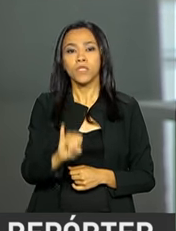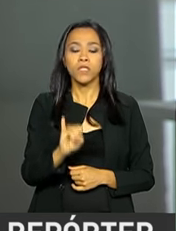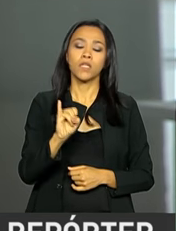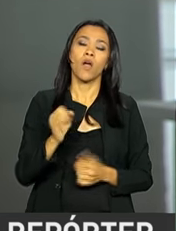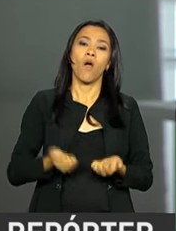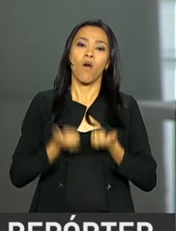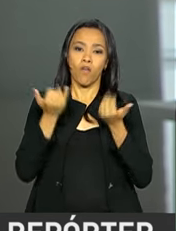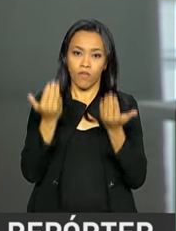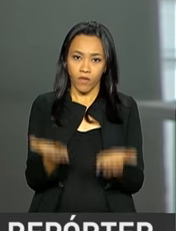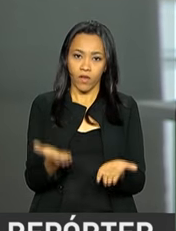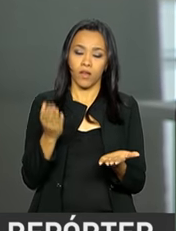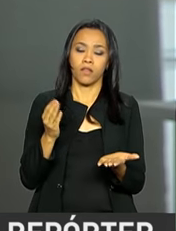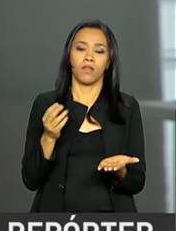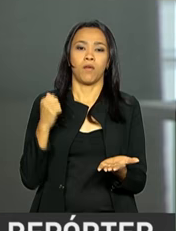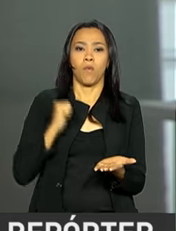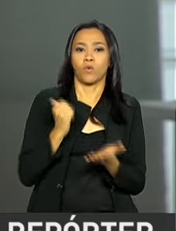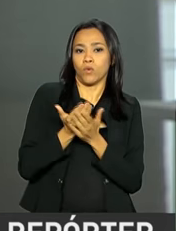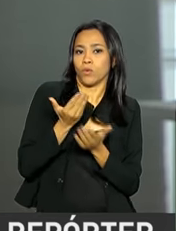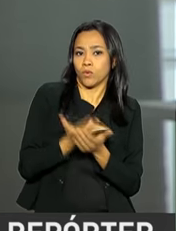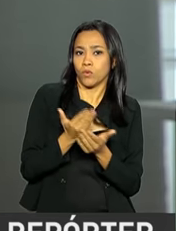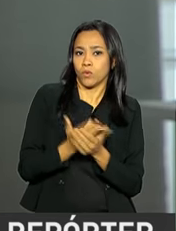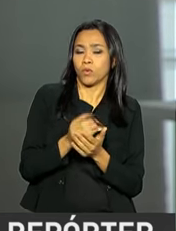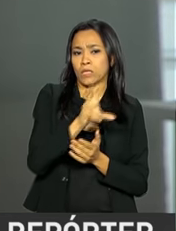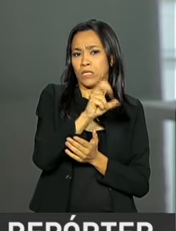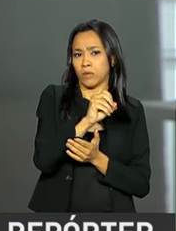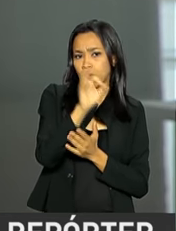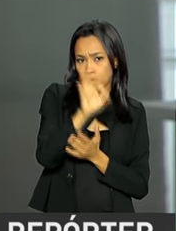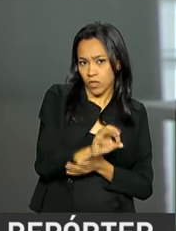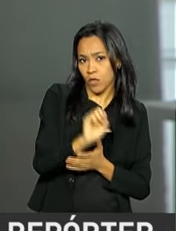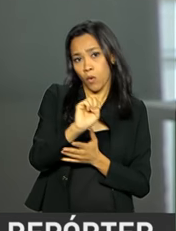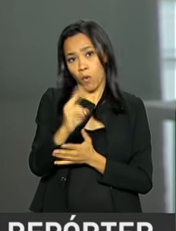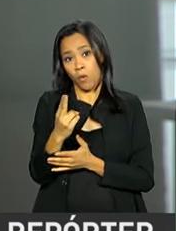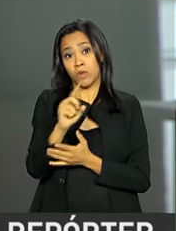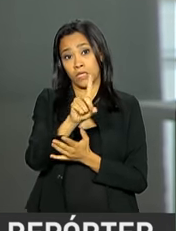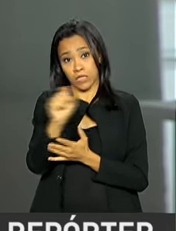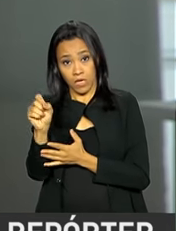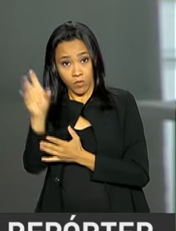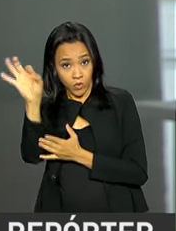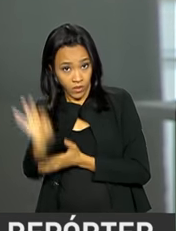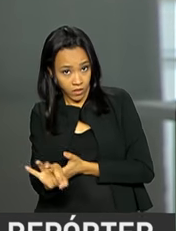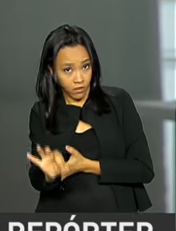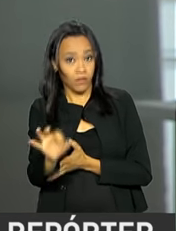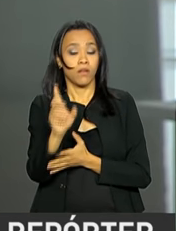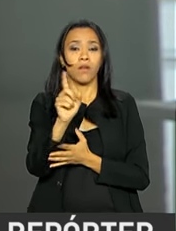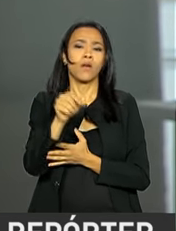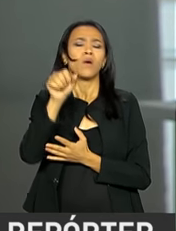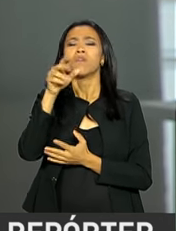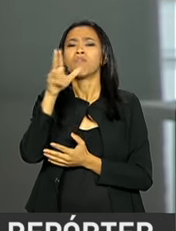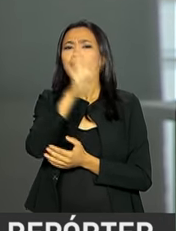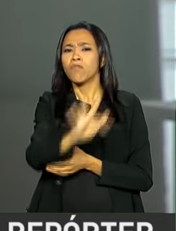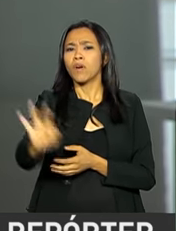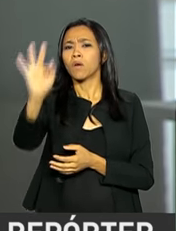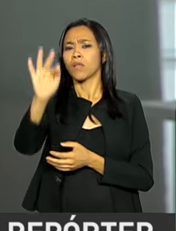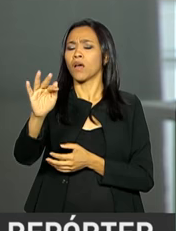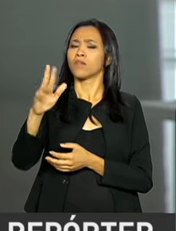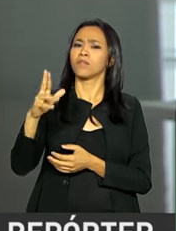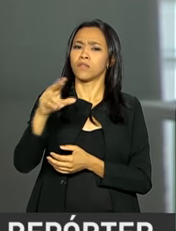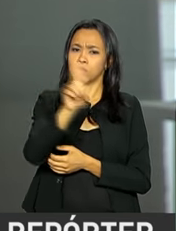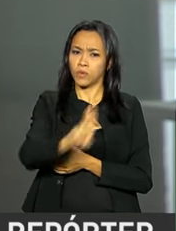oferta bolsas de estudo totais ou parciais em instituições de ensino superior, faculdades e universidades